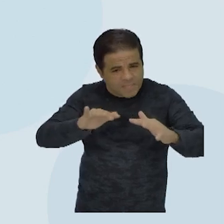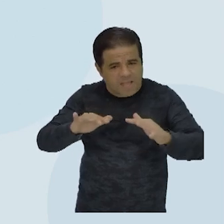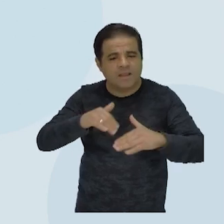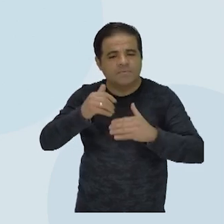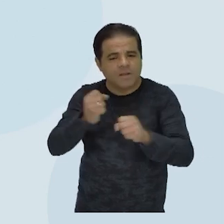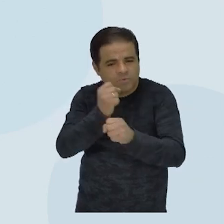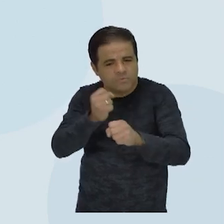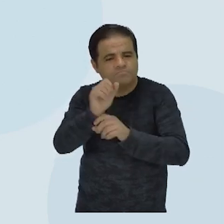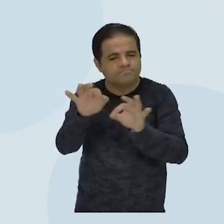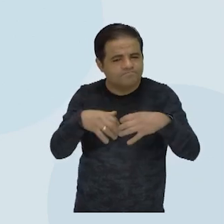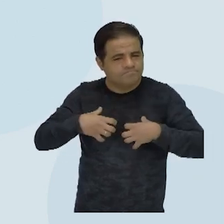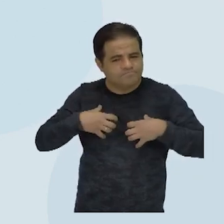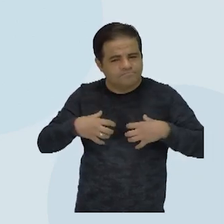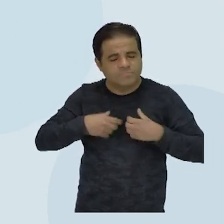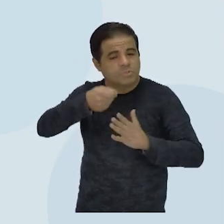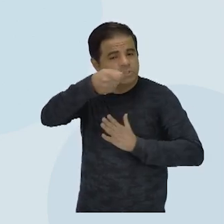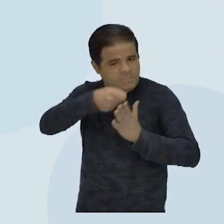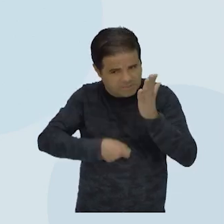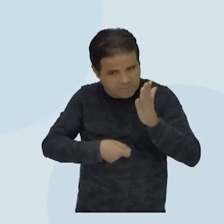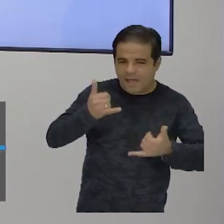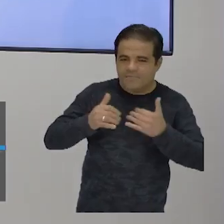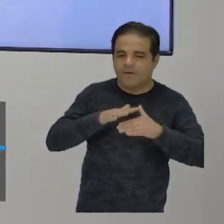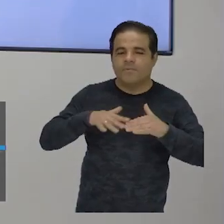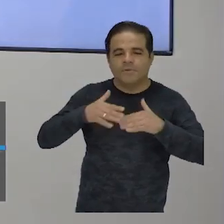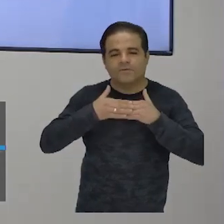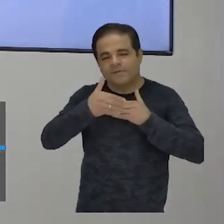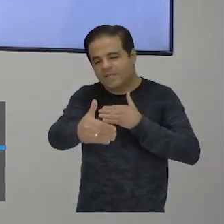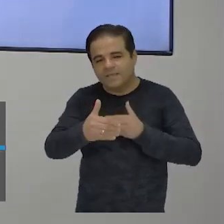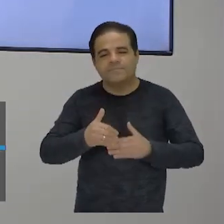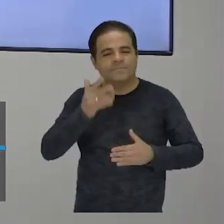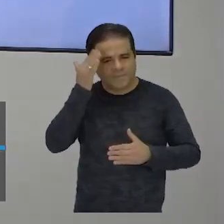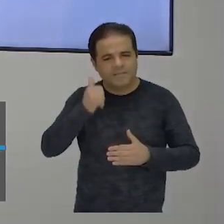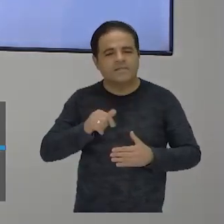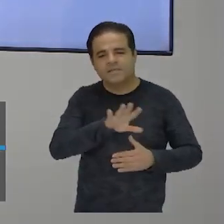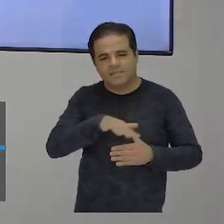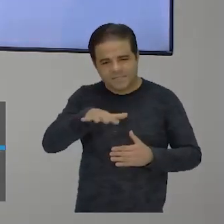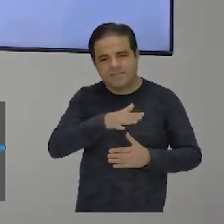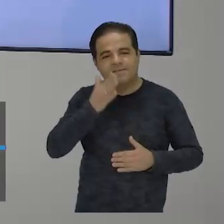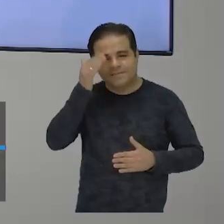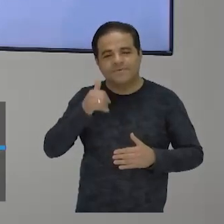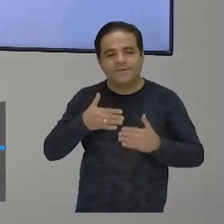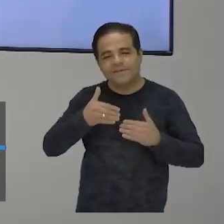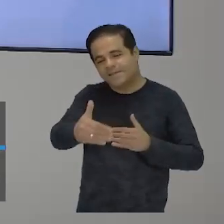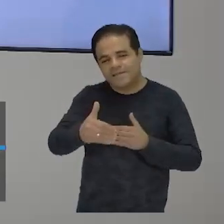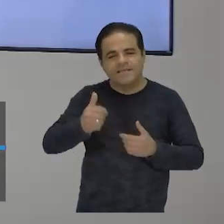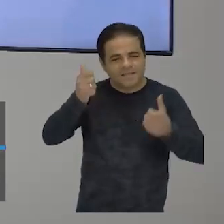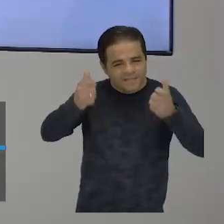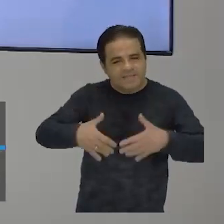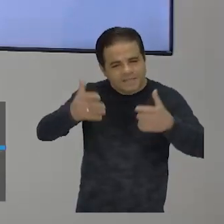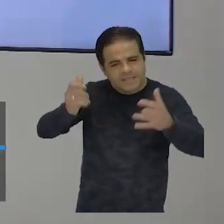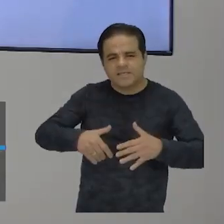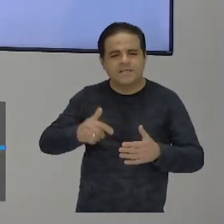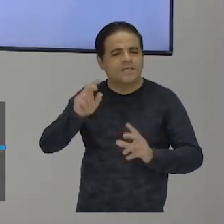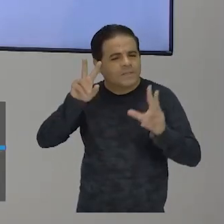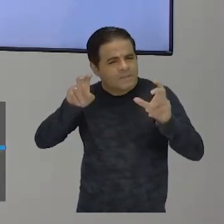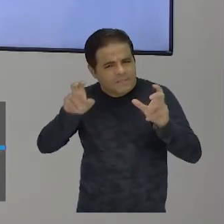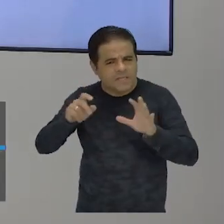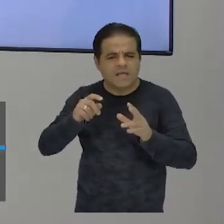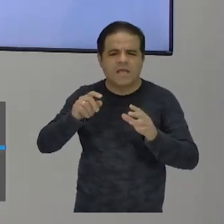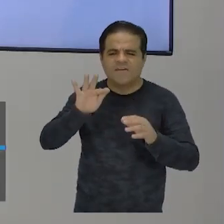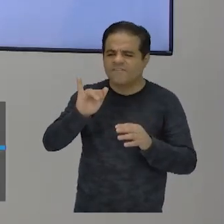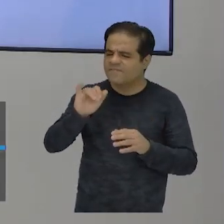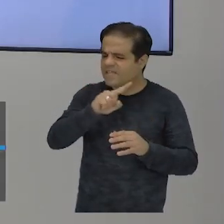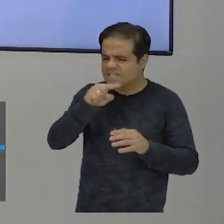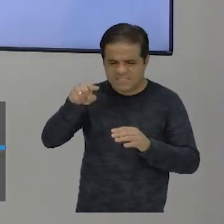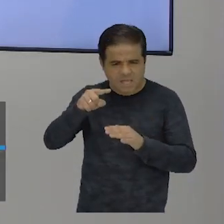para a construção de sentido de escrita num texto. Você sabe, já que vamos falar sobre ficção, será que ficção também tem um pouco a ver com fake news